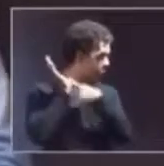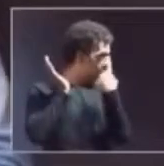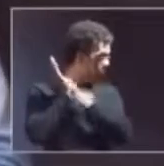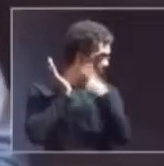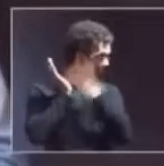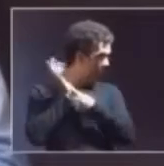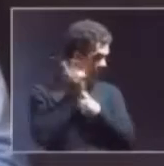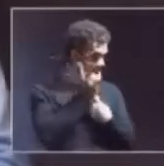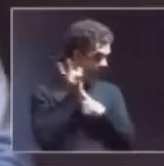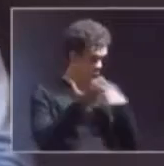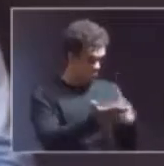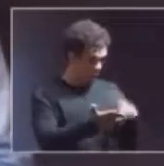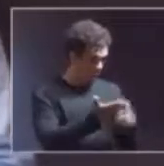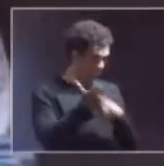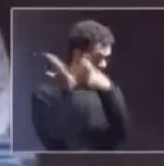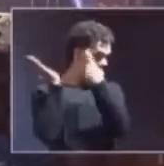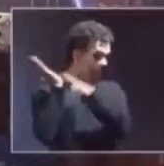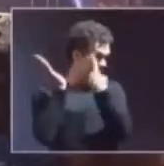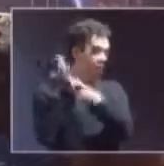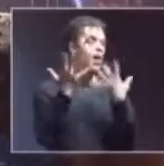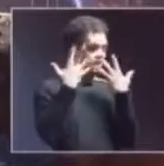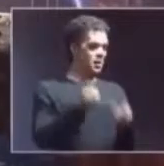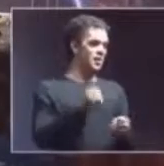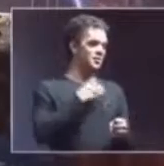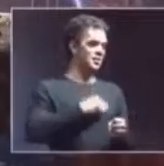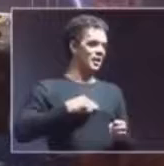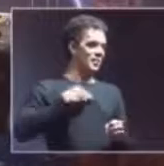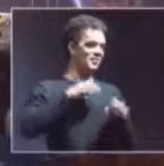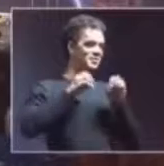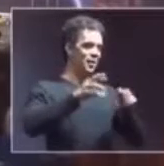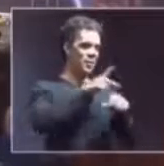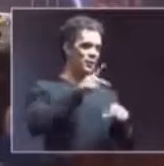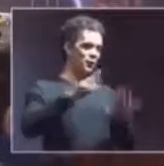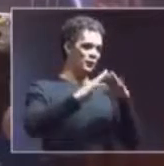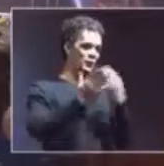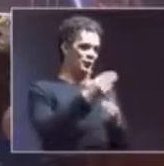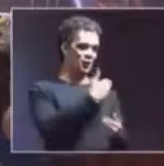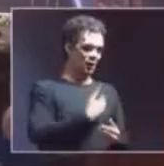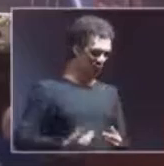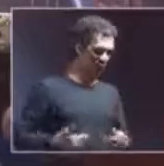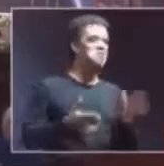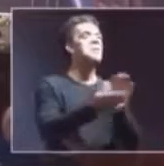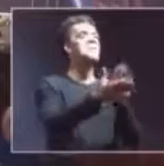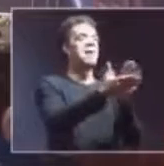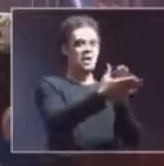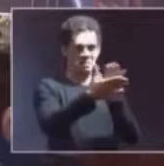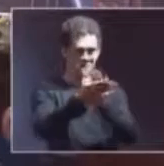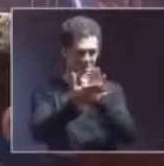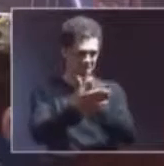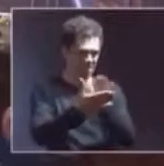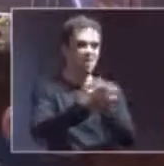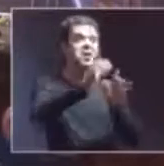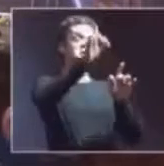coisas, é que recebem de Jesus essa missão no Brasil de ser professor de escola pública. Parabéns,